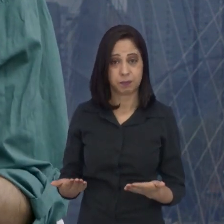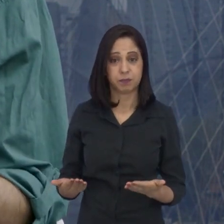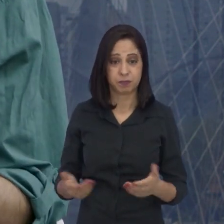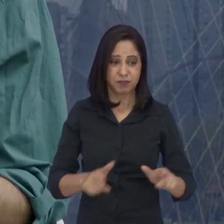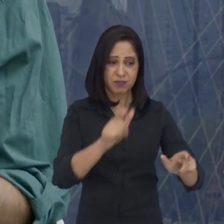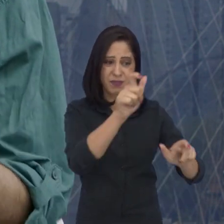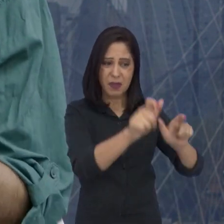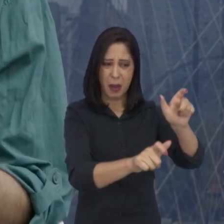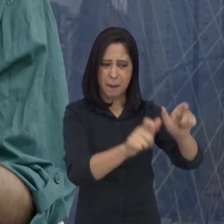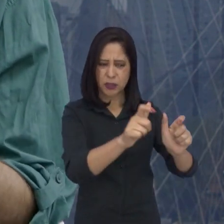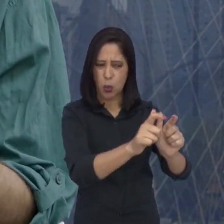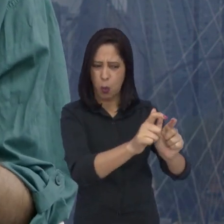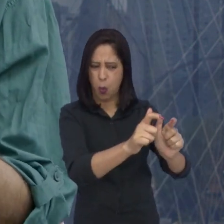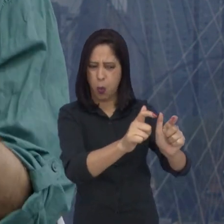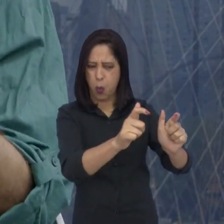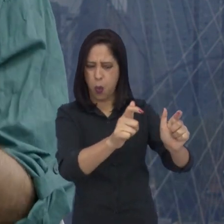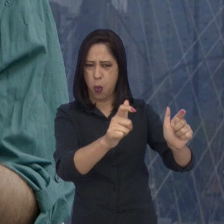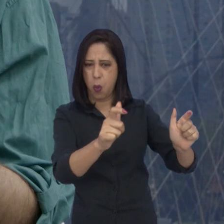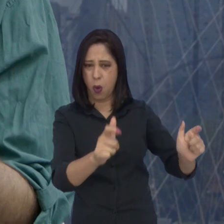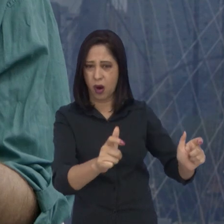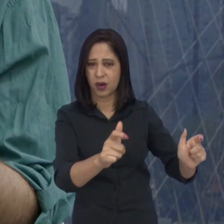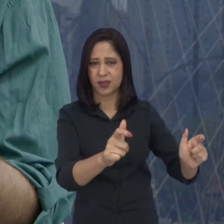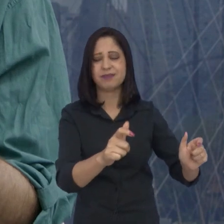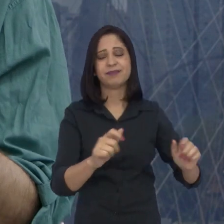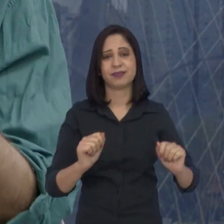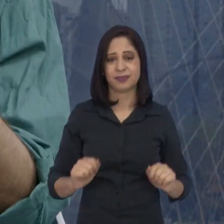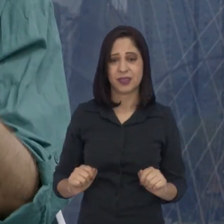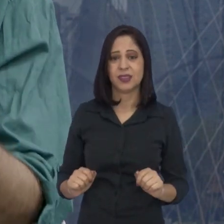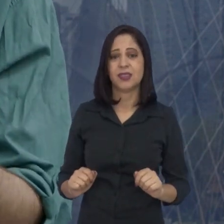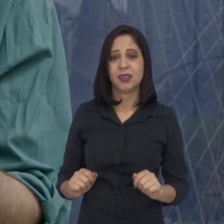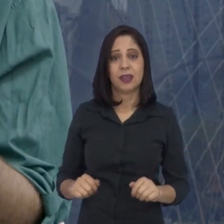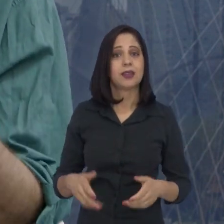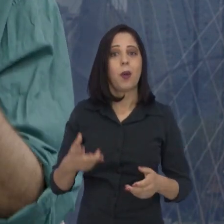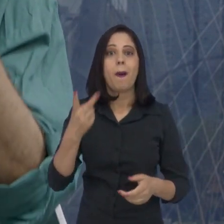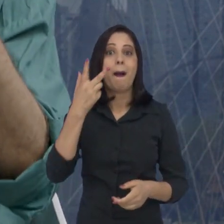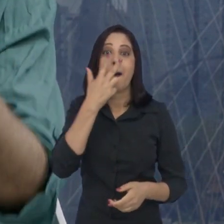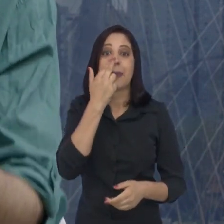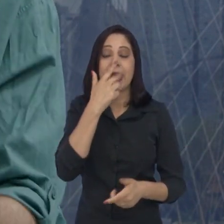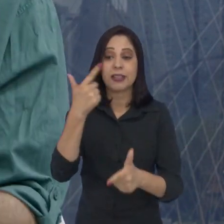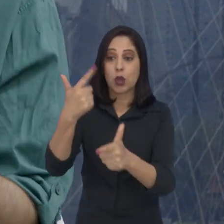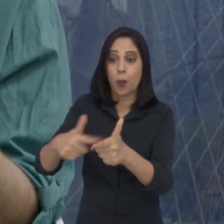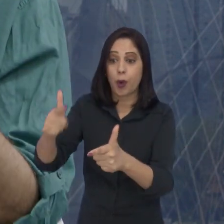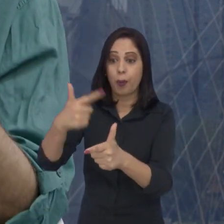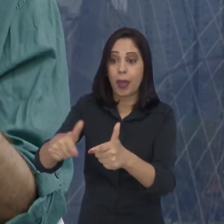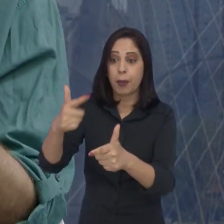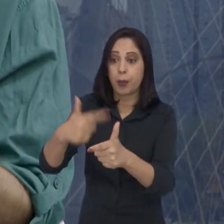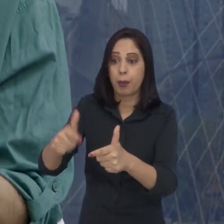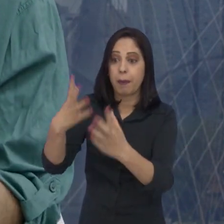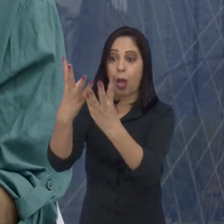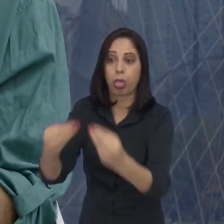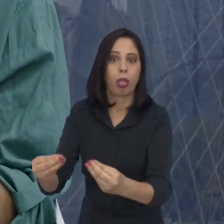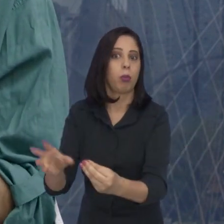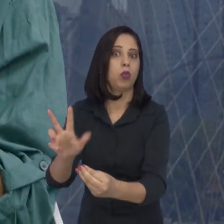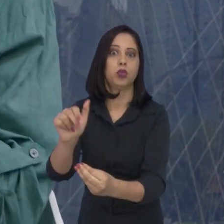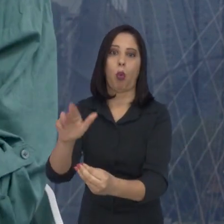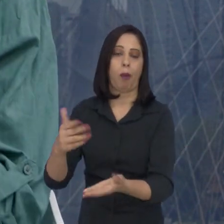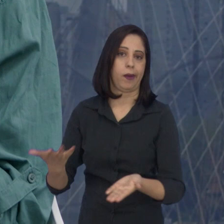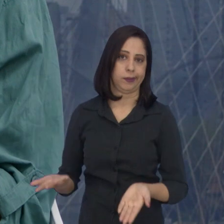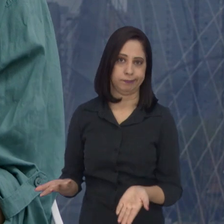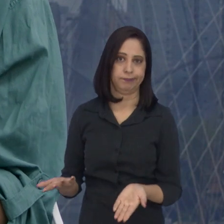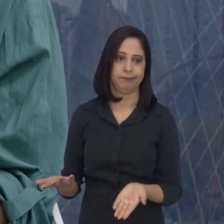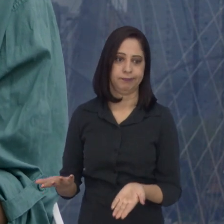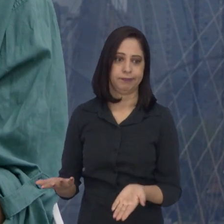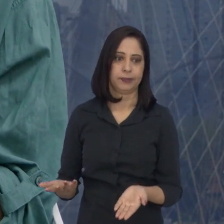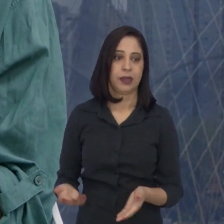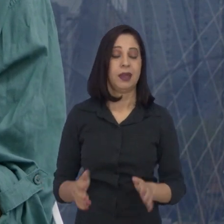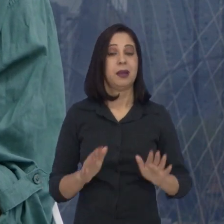de pessoas que precisam, por isso é que parece que é enxugar um gelo, né? Nunca atende esse déficit. Mas eu